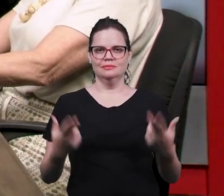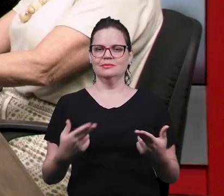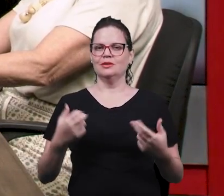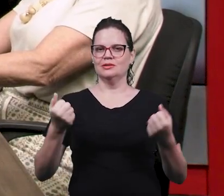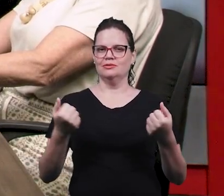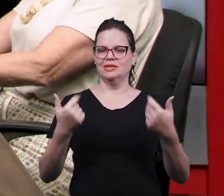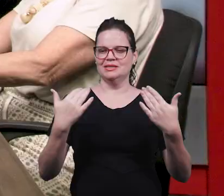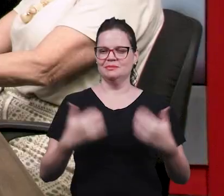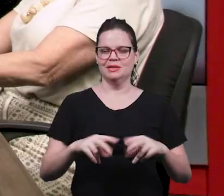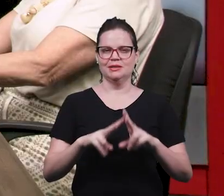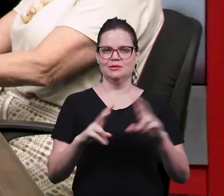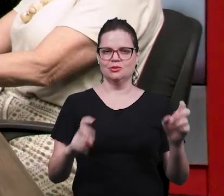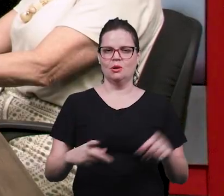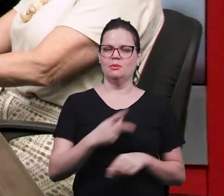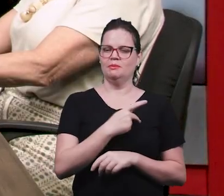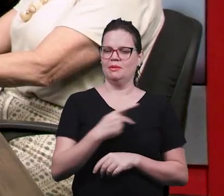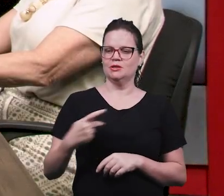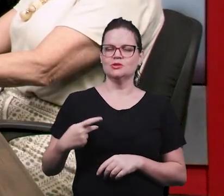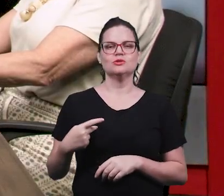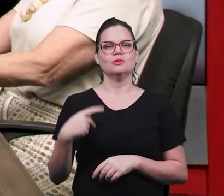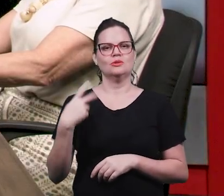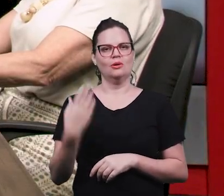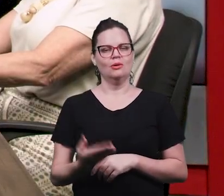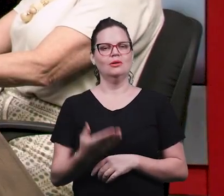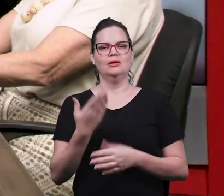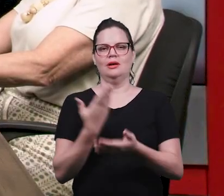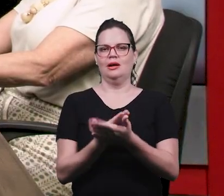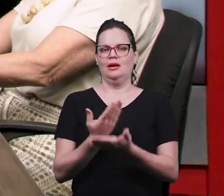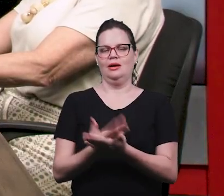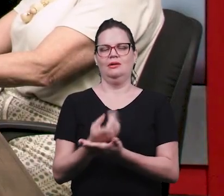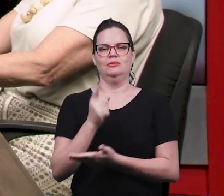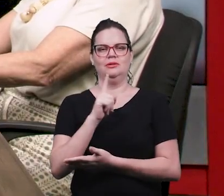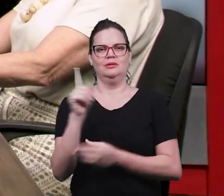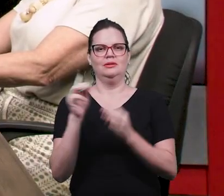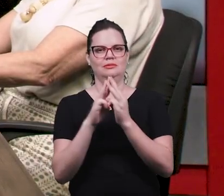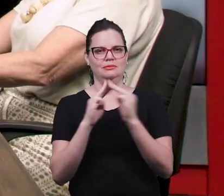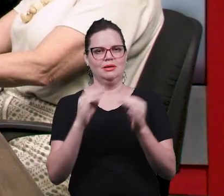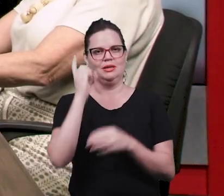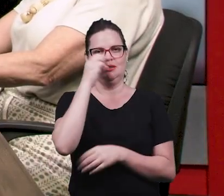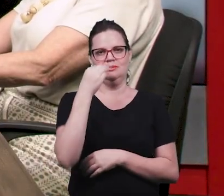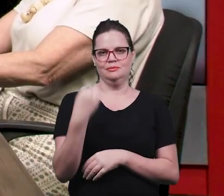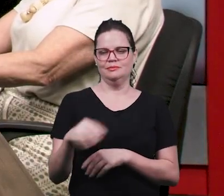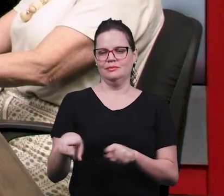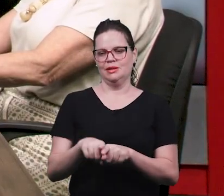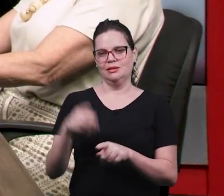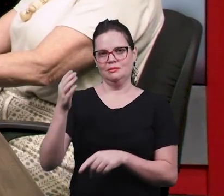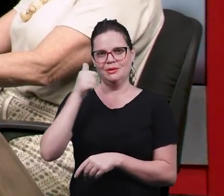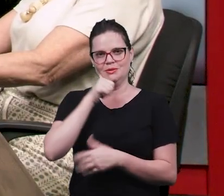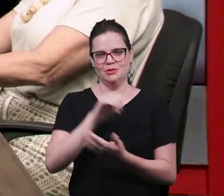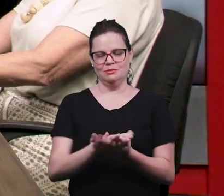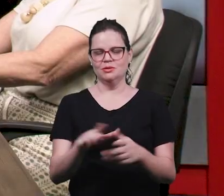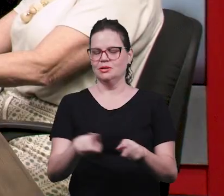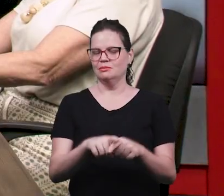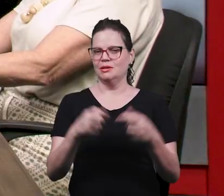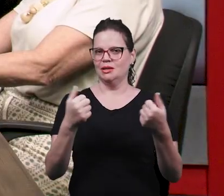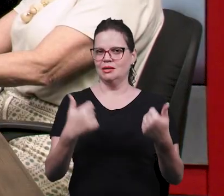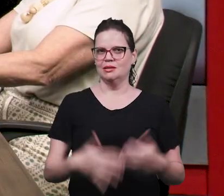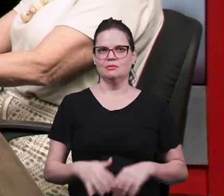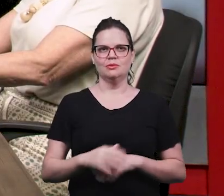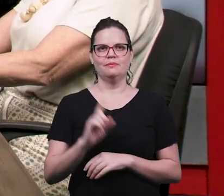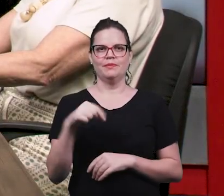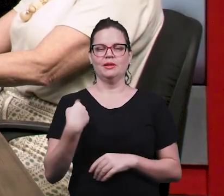dos pastores, que o senhor foi acompanhando as aulas do Manaim, a irmã Deiva, nós